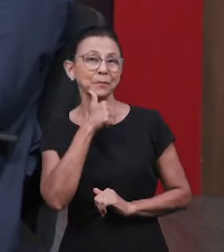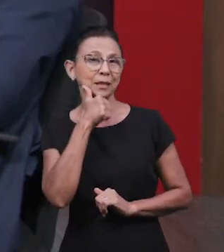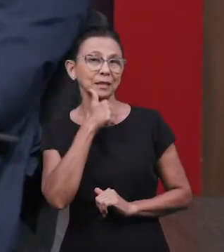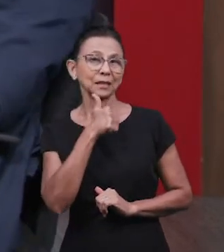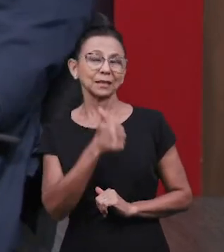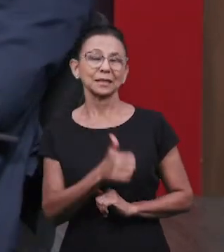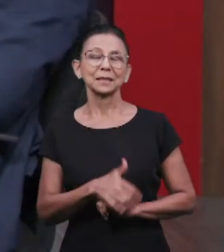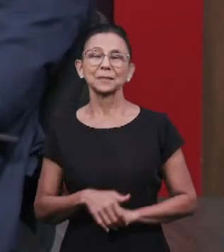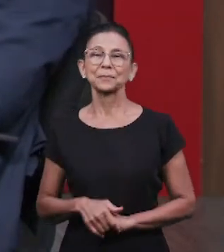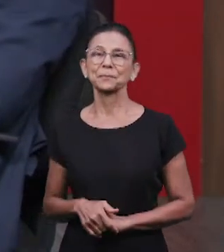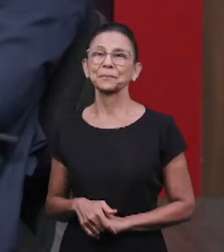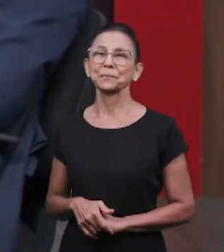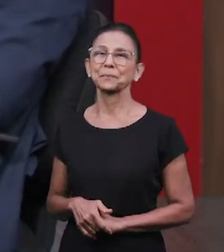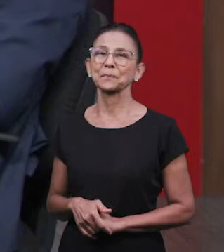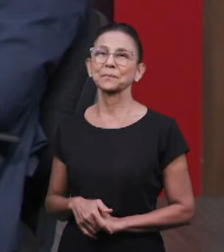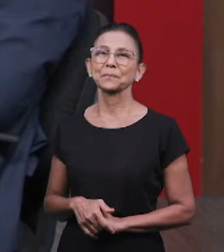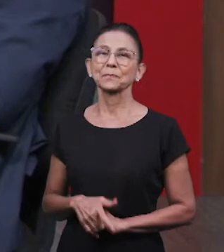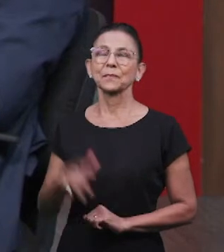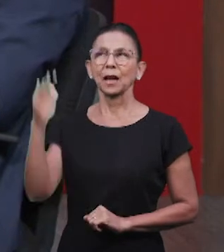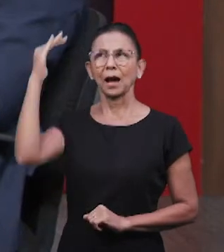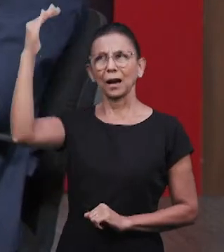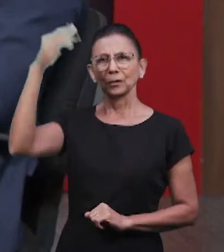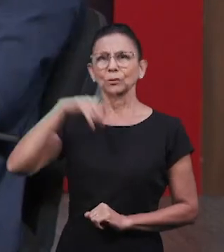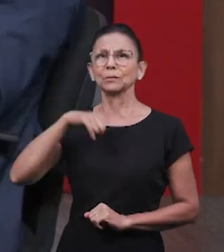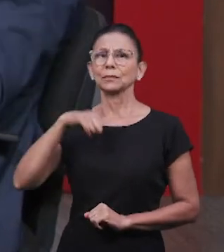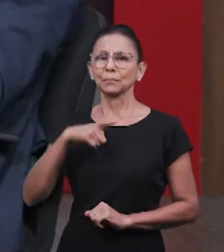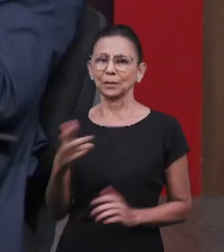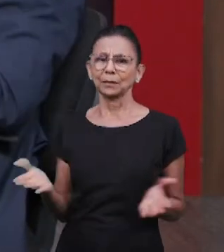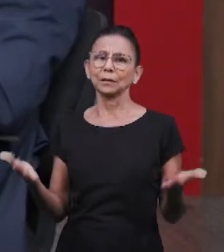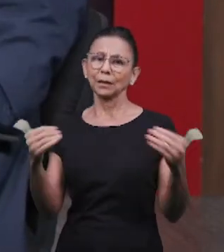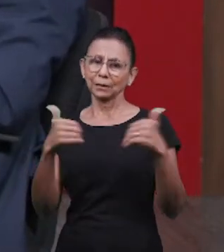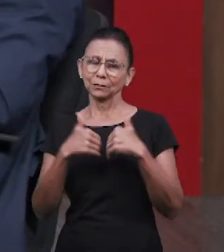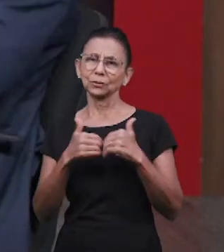culto. A minha preocupação é lançar dúvida e trazer dúvida para os outros também.